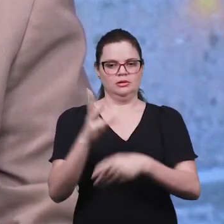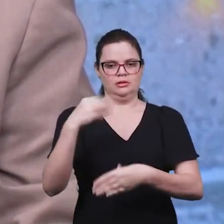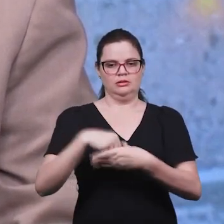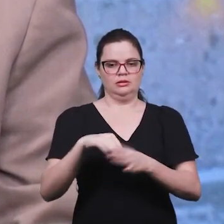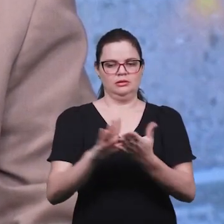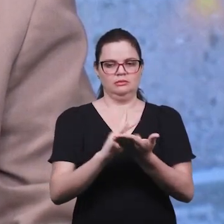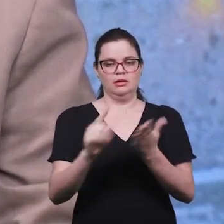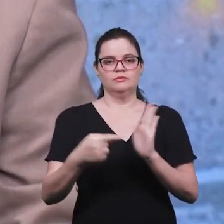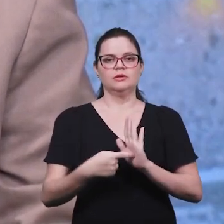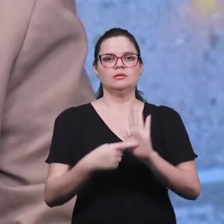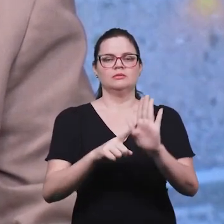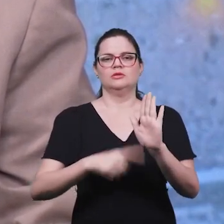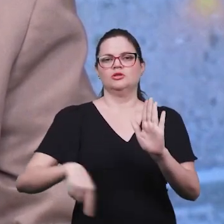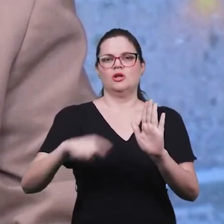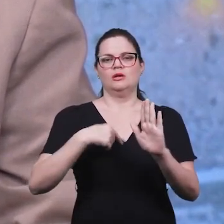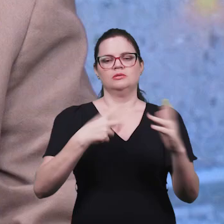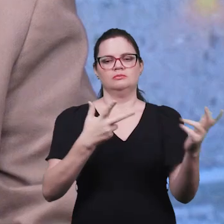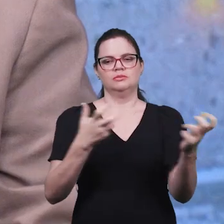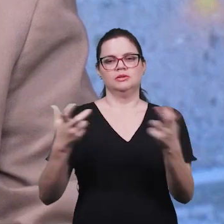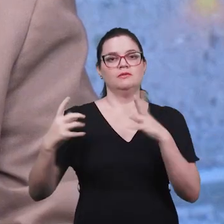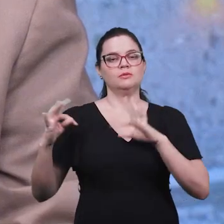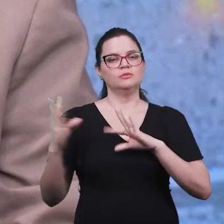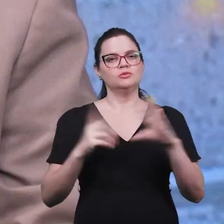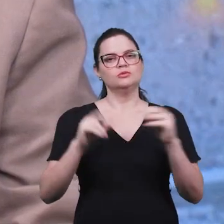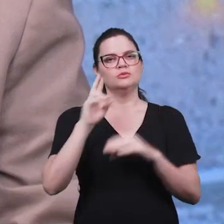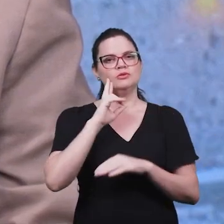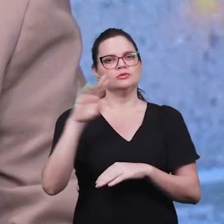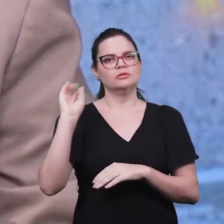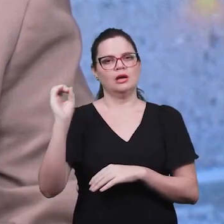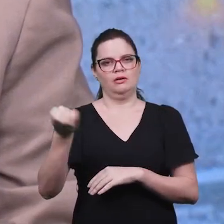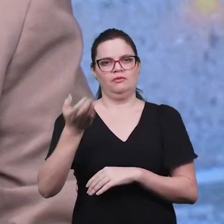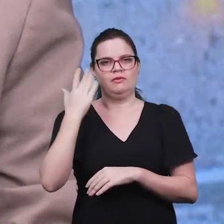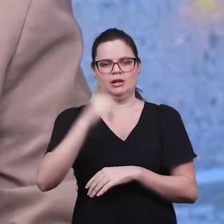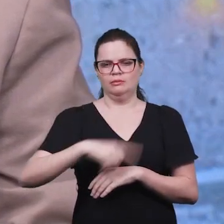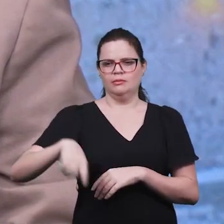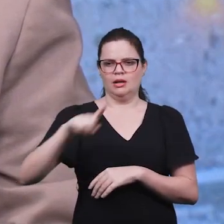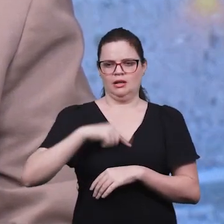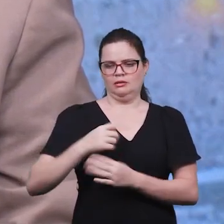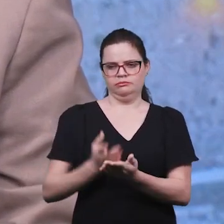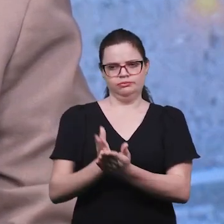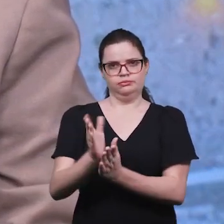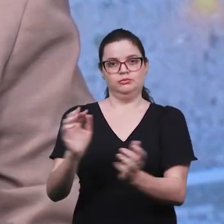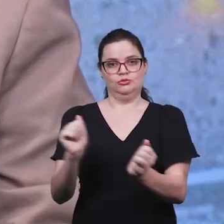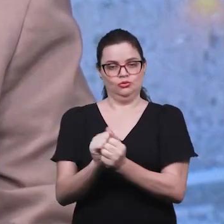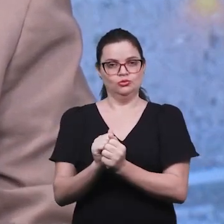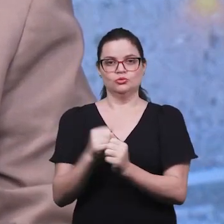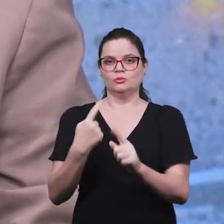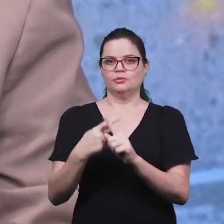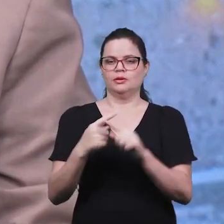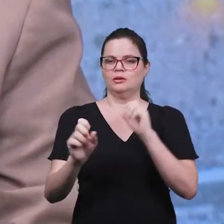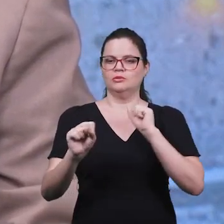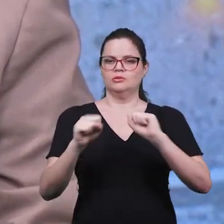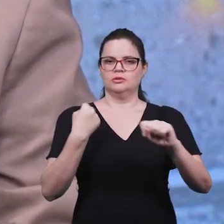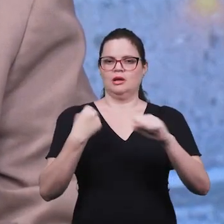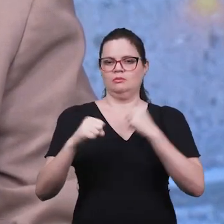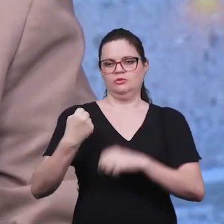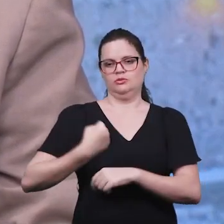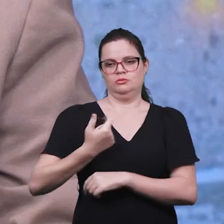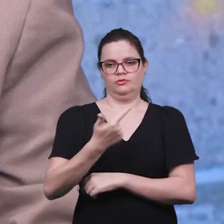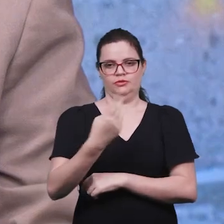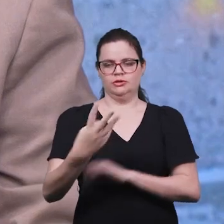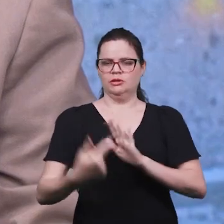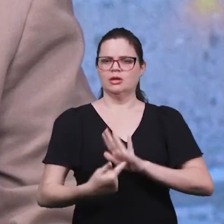inserida quando nós vemos tudo aquilo que o Senhor revela para nós estarmos no caminho. O próprio Salmo 23, ele